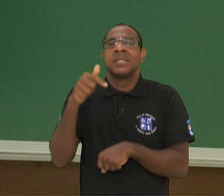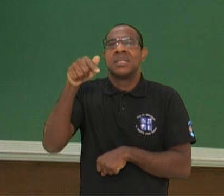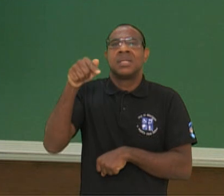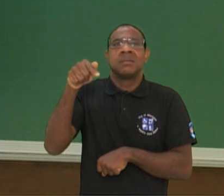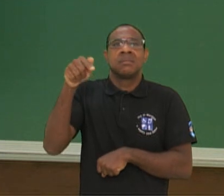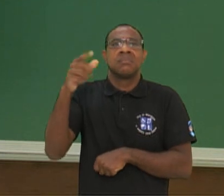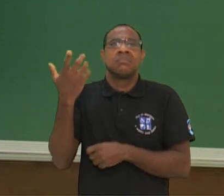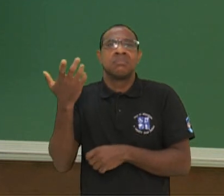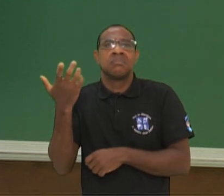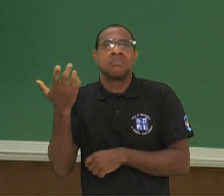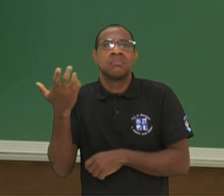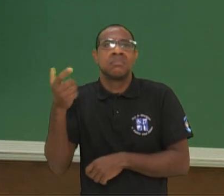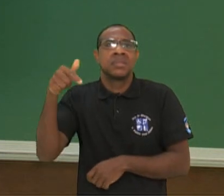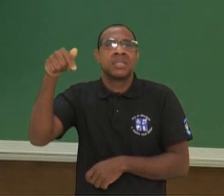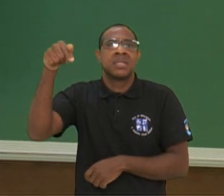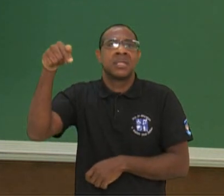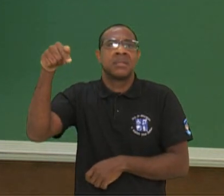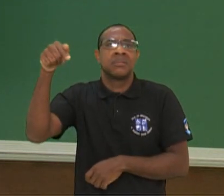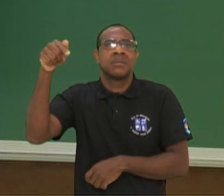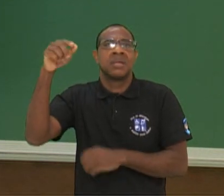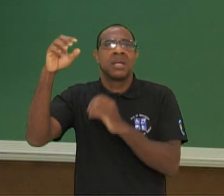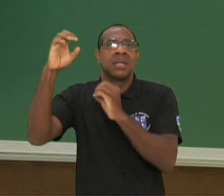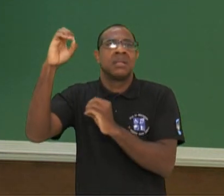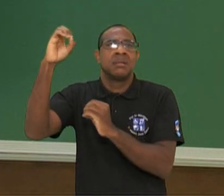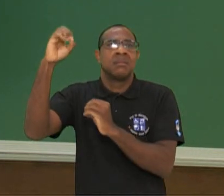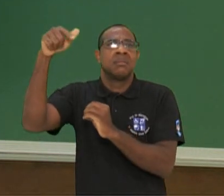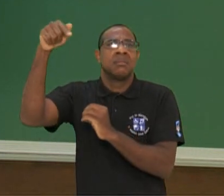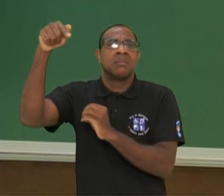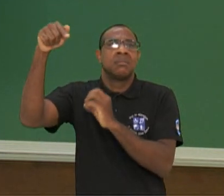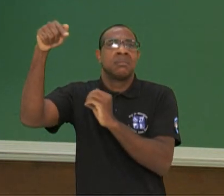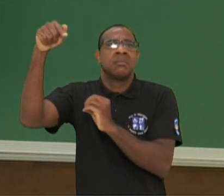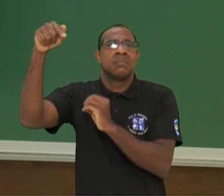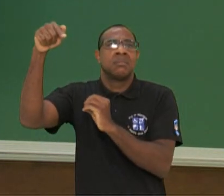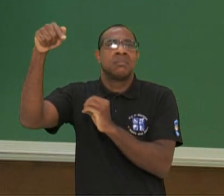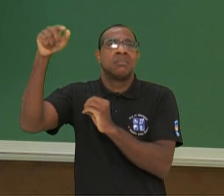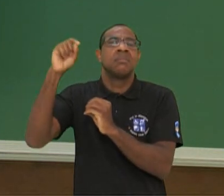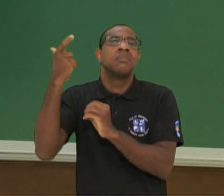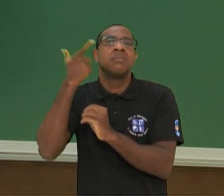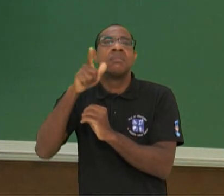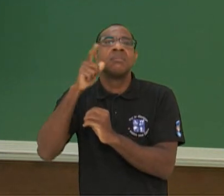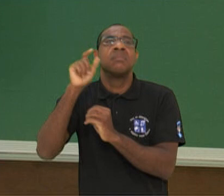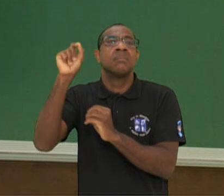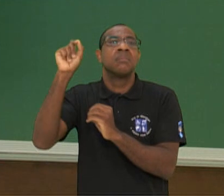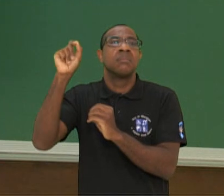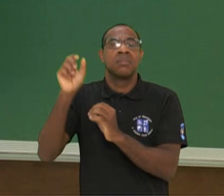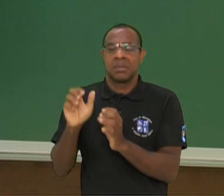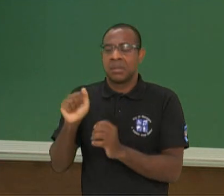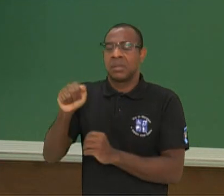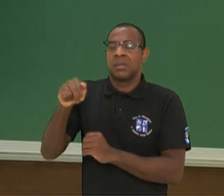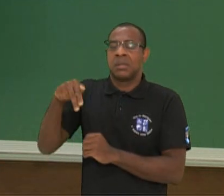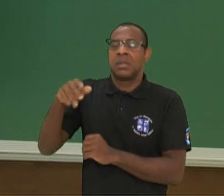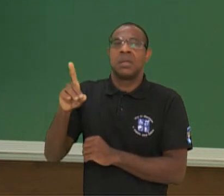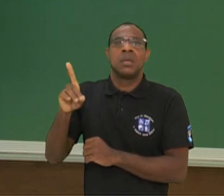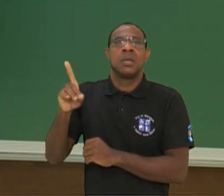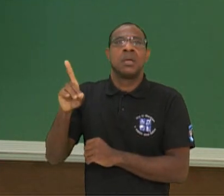Anderson. Games, 2-3. Nesse caso, quem está vencendo é o Anderson, está